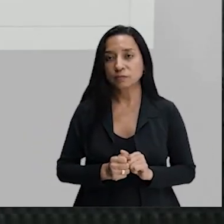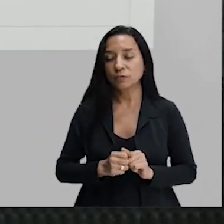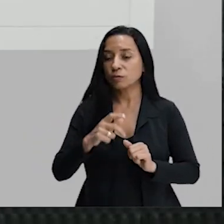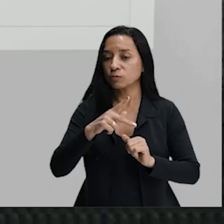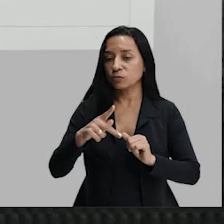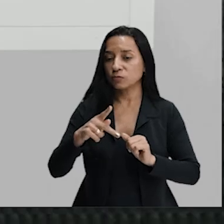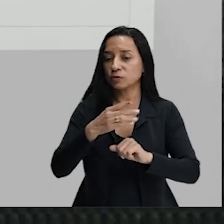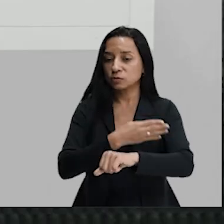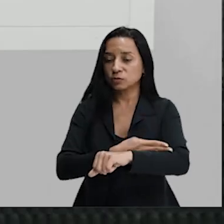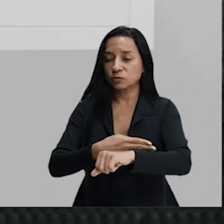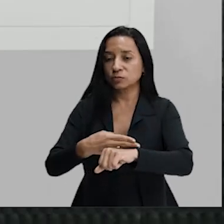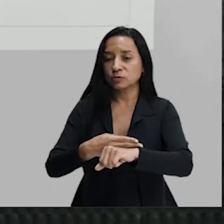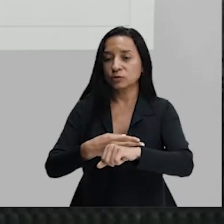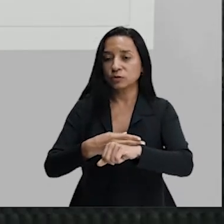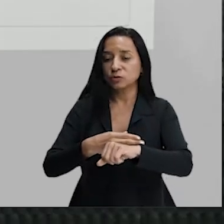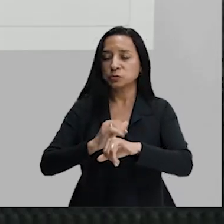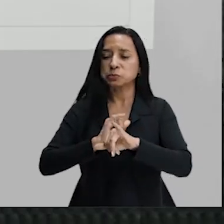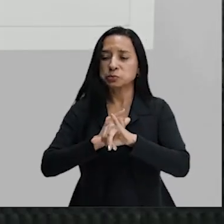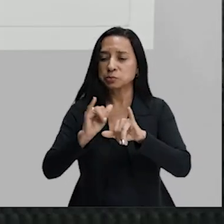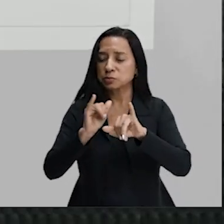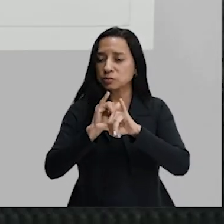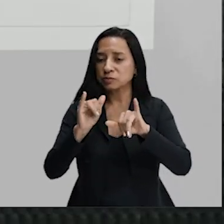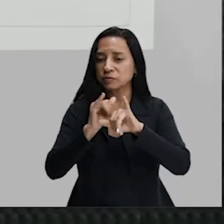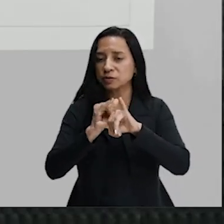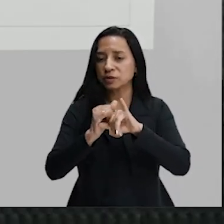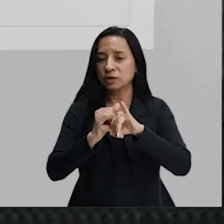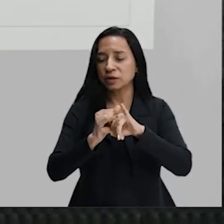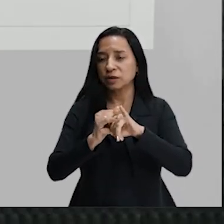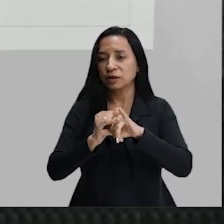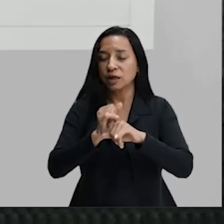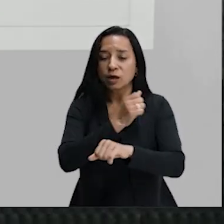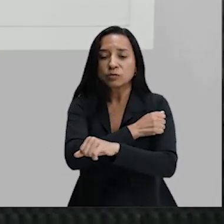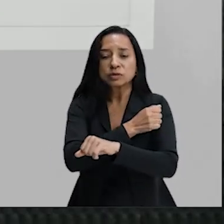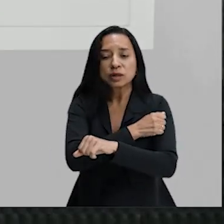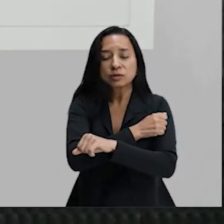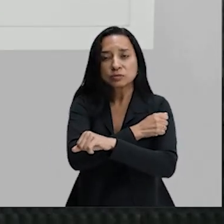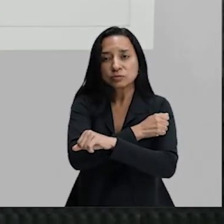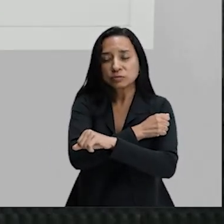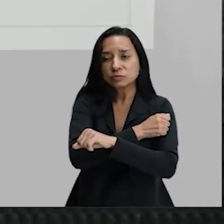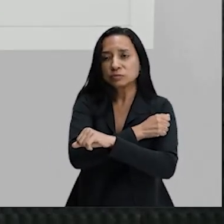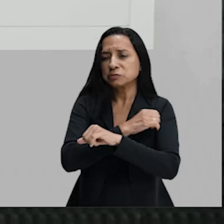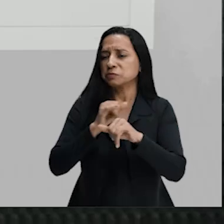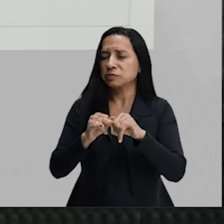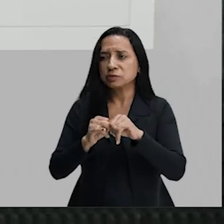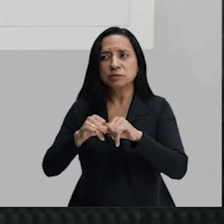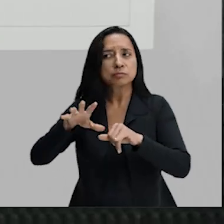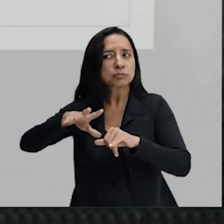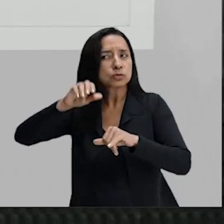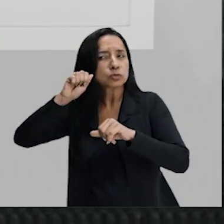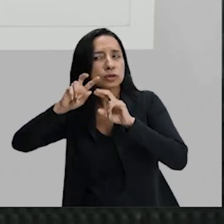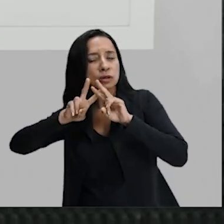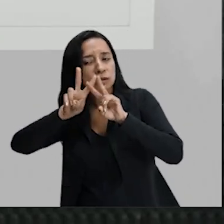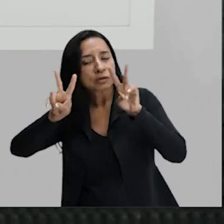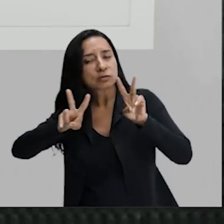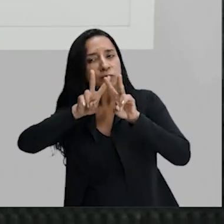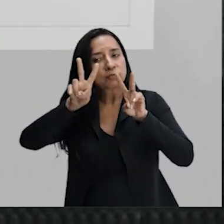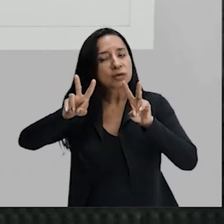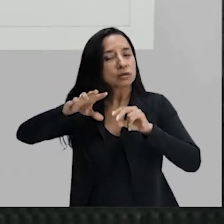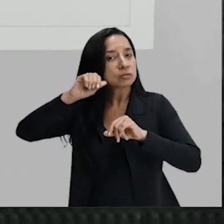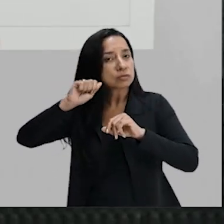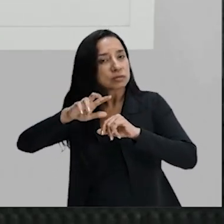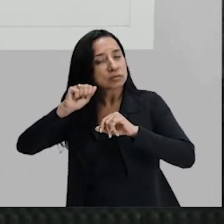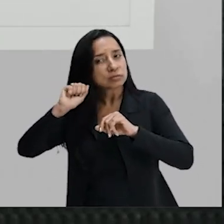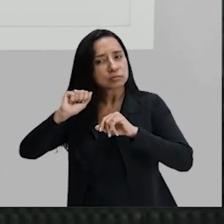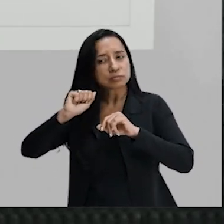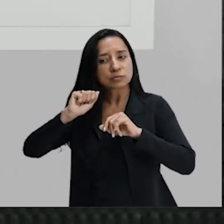os alunos eles ficam escutando, parece aquelas troíras de parede, que elas ficam balançando a cabeça o tempo inteiro, aí ele acredita, ele não vai lá